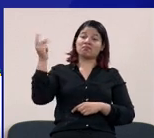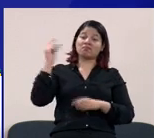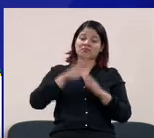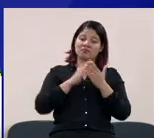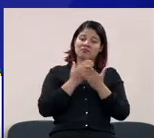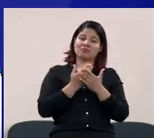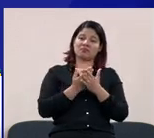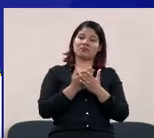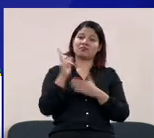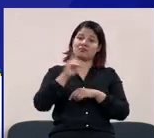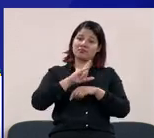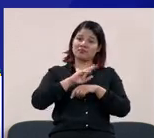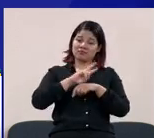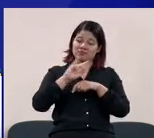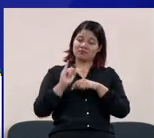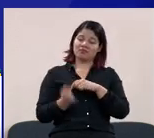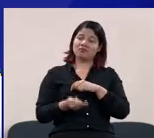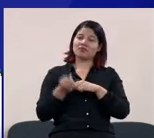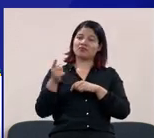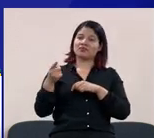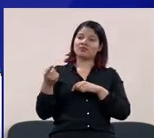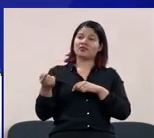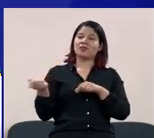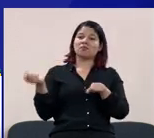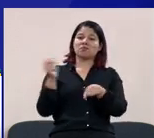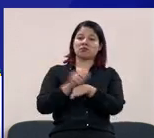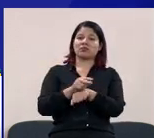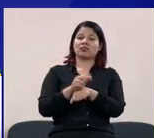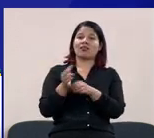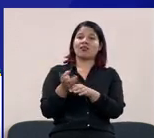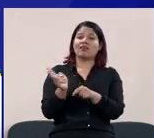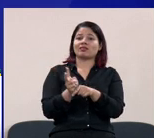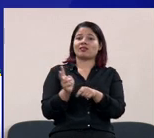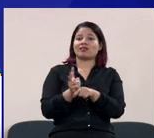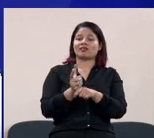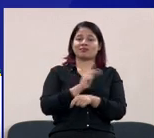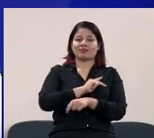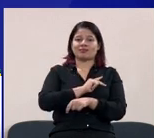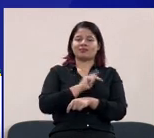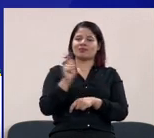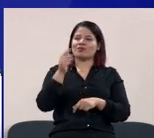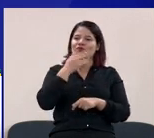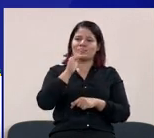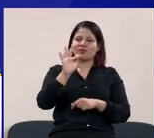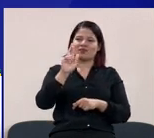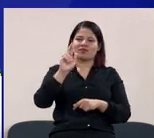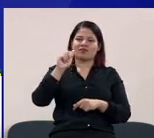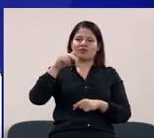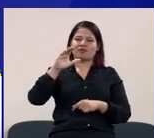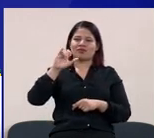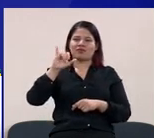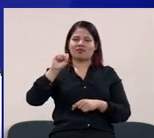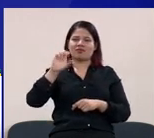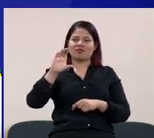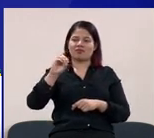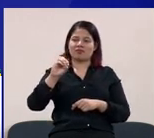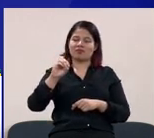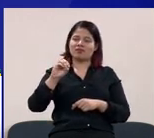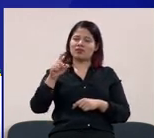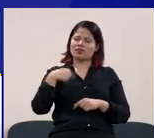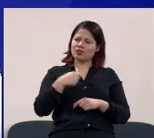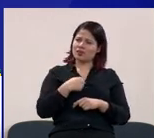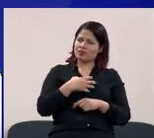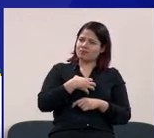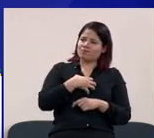de Vitória do Jari, o Francisco. E isso nos enche de orgulho. Veio lá,